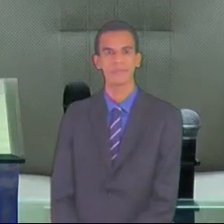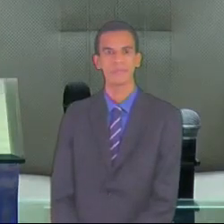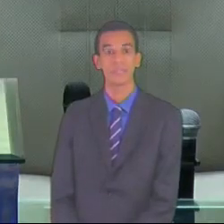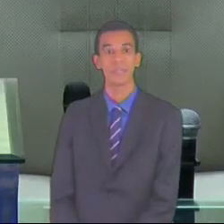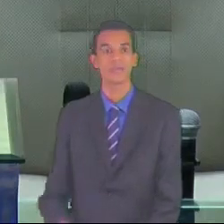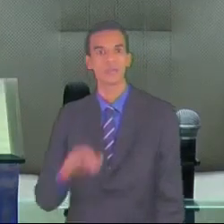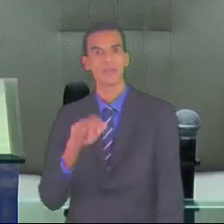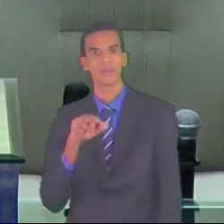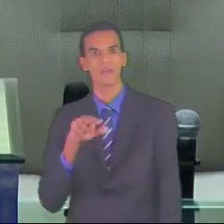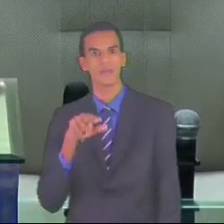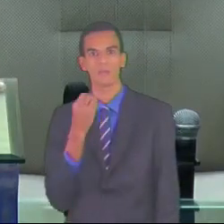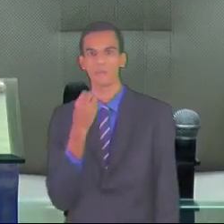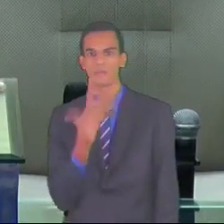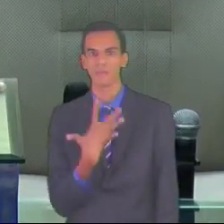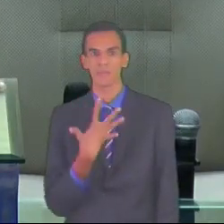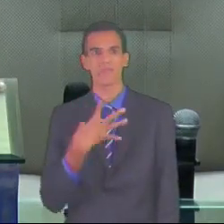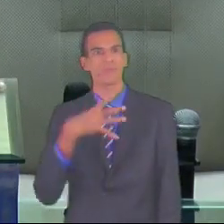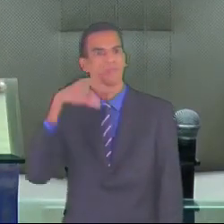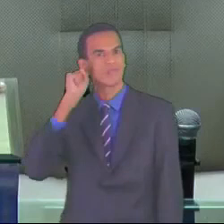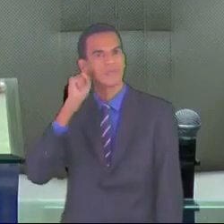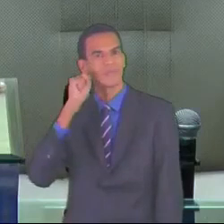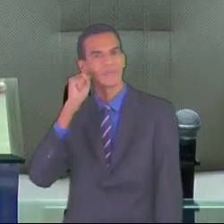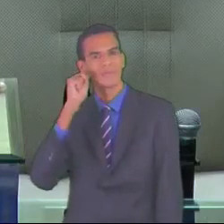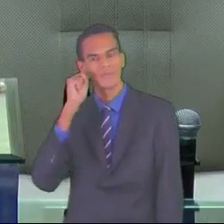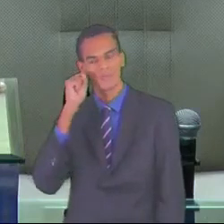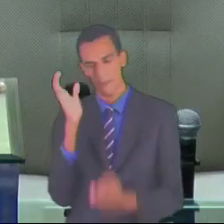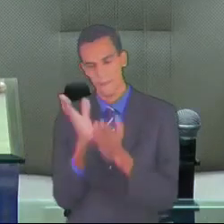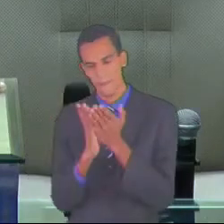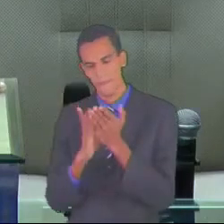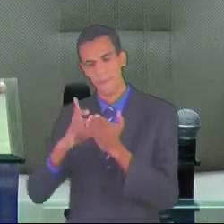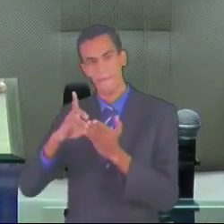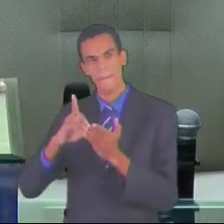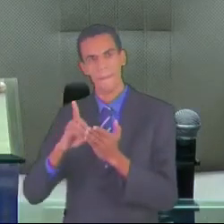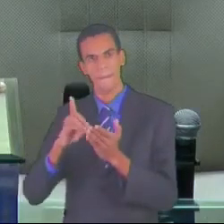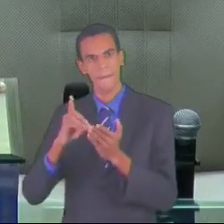Irmãos, que bom ouvir a palavra de Deus, irmãos.